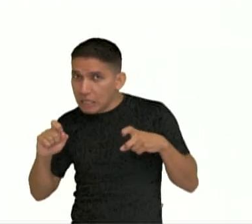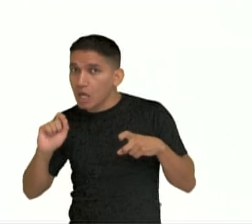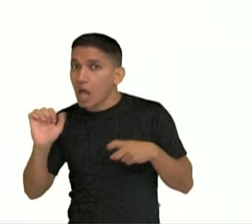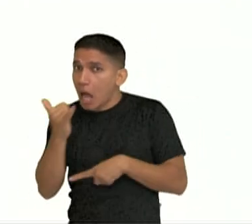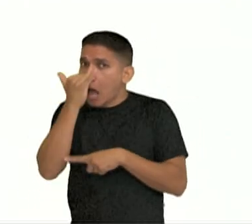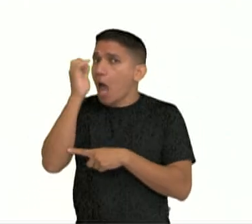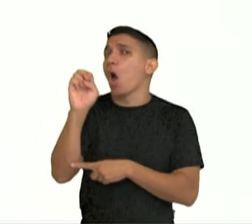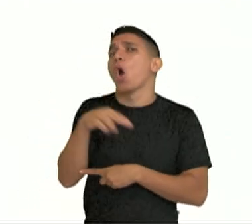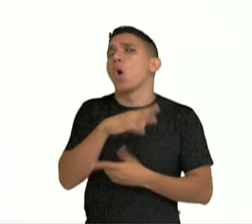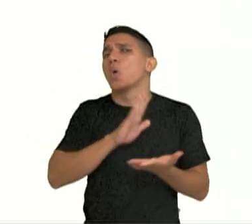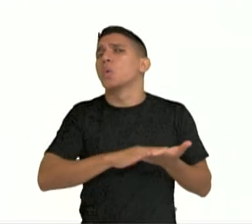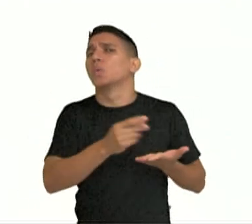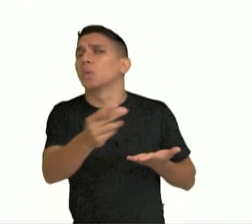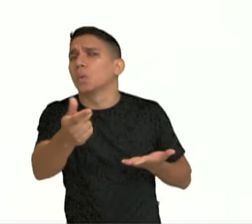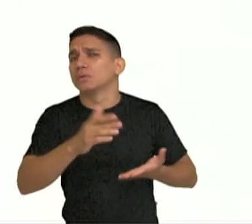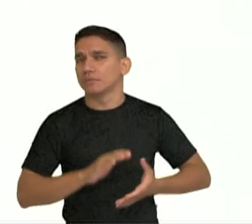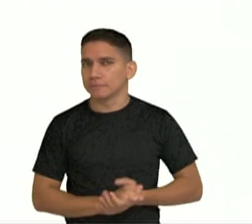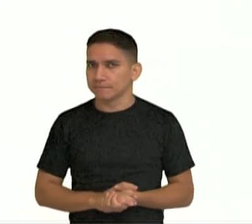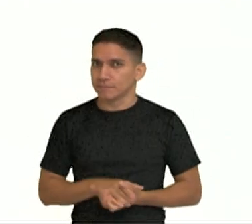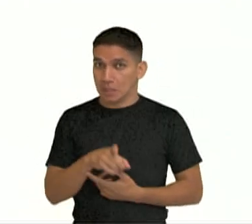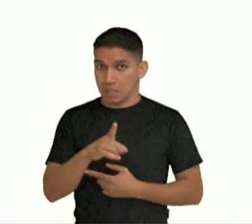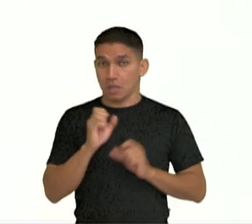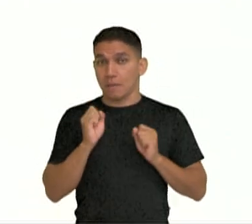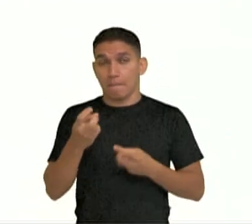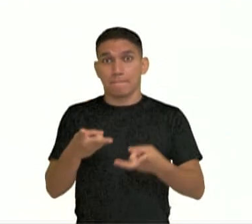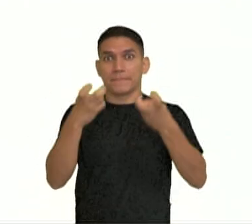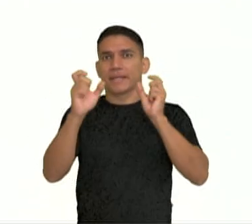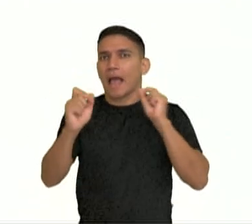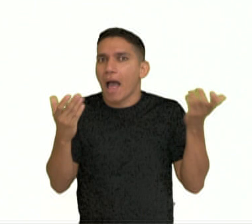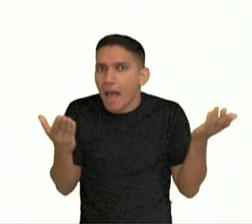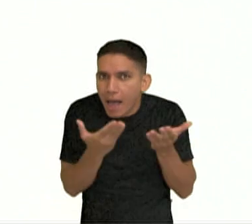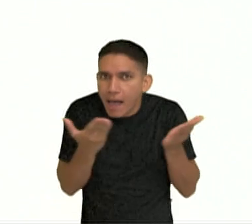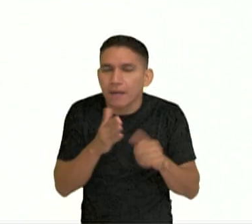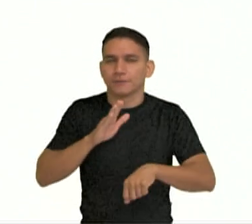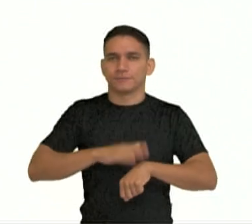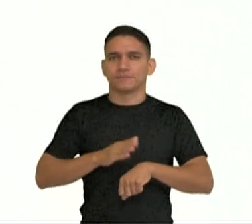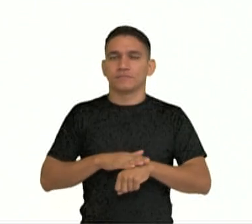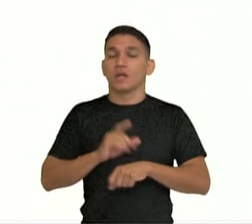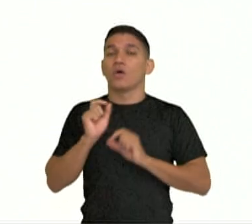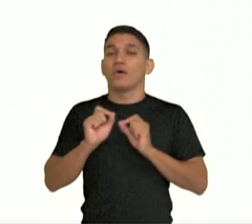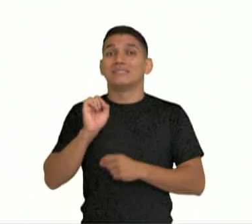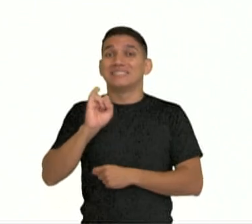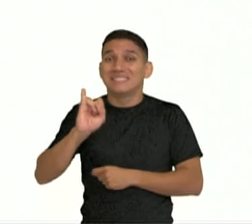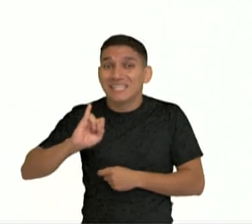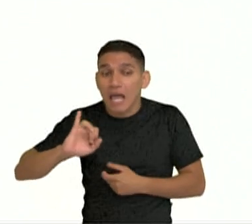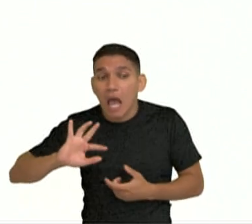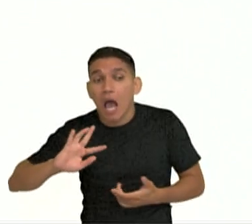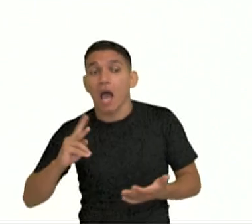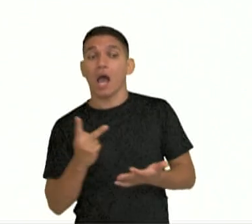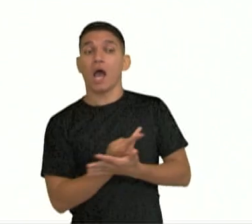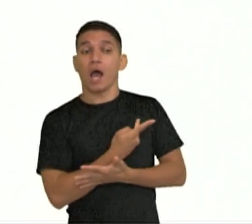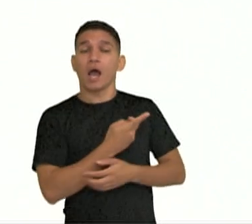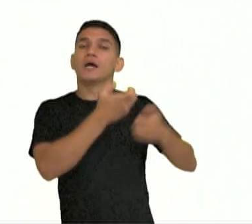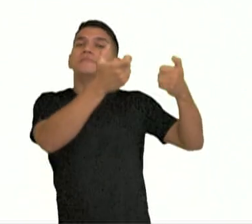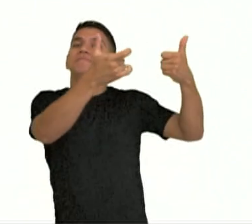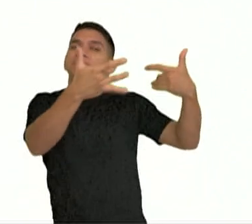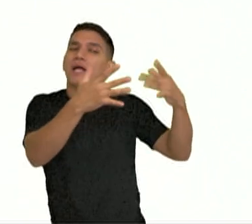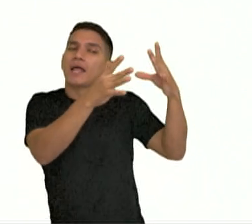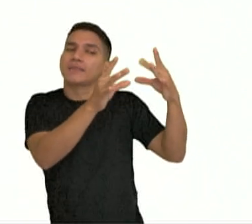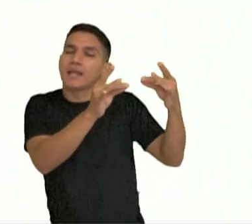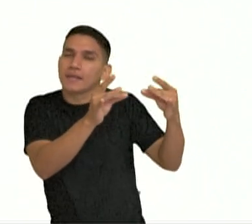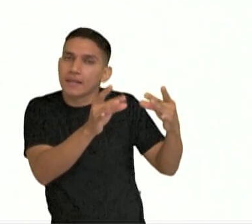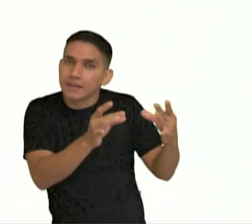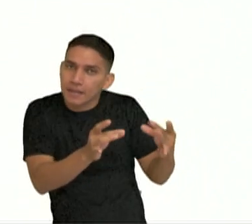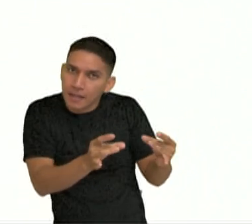azar ou crendices populares? Você pode perceber agora que quando algo é explicado sem